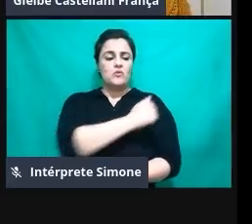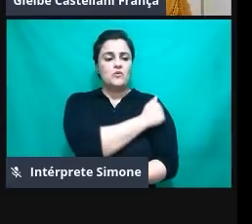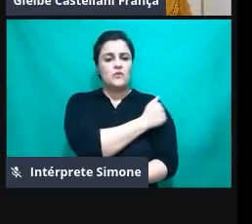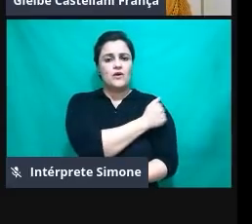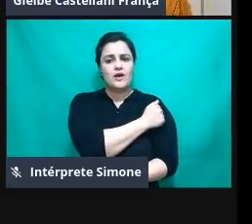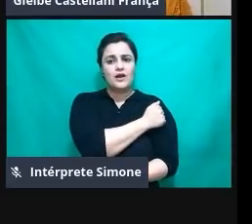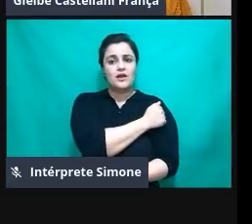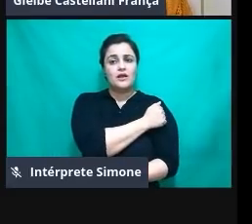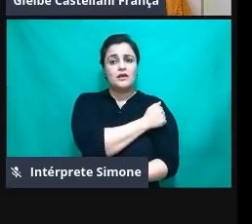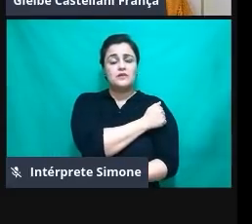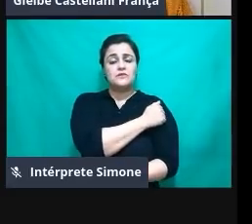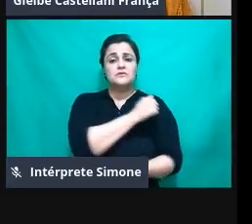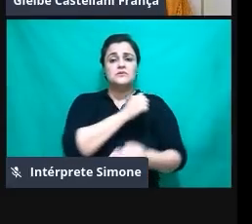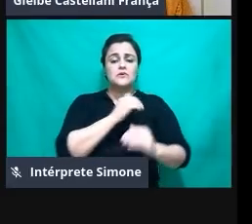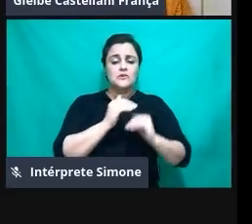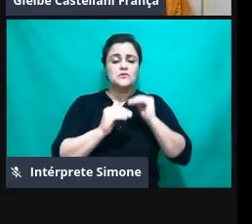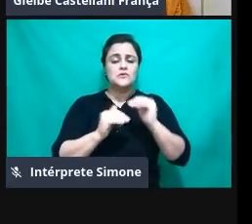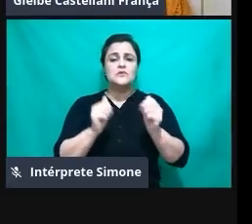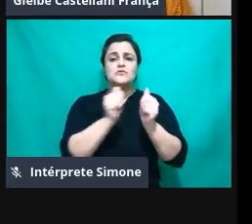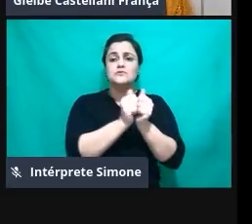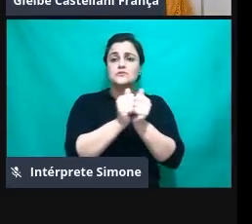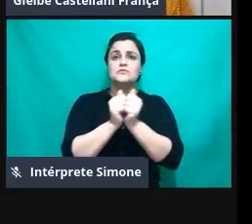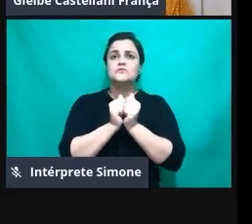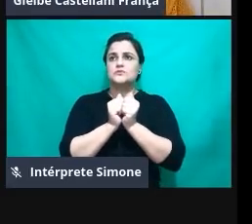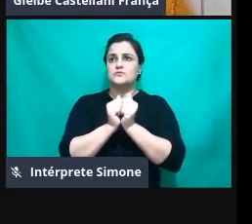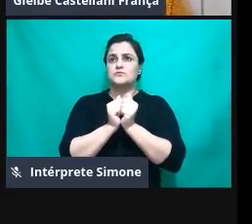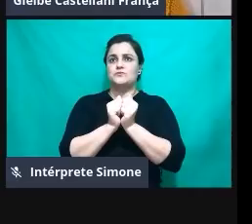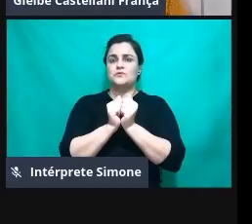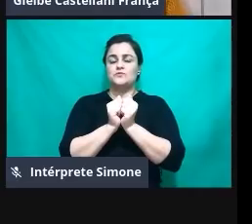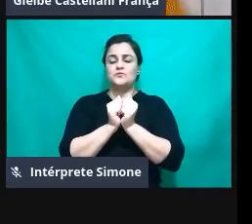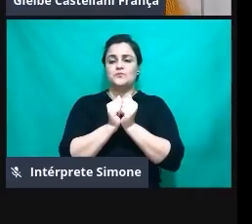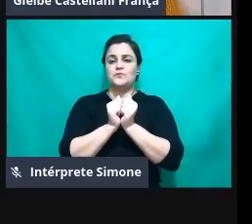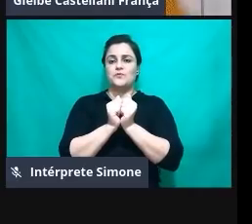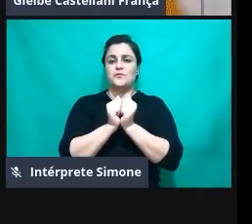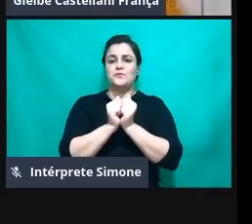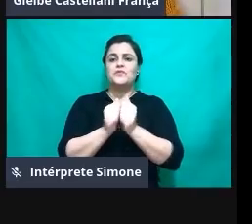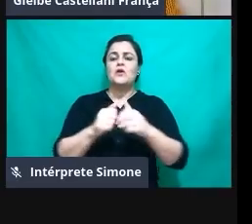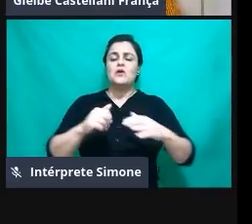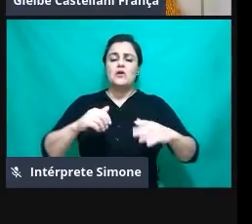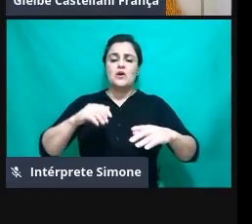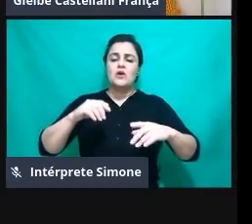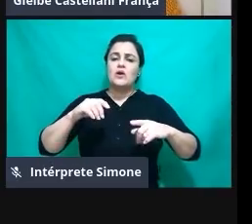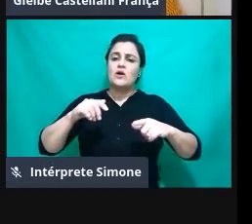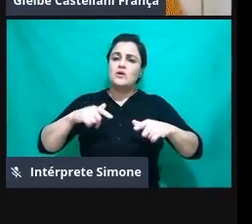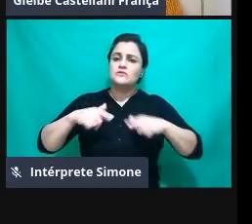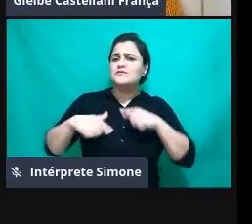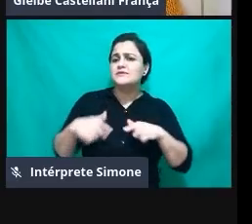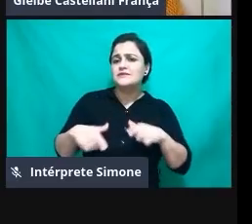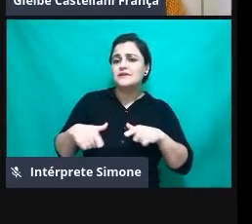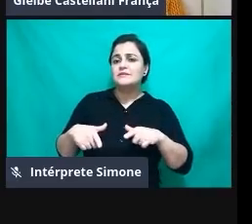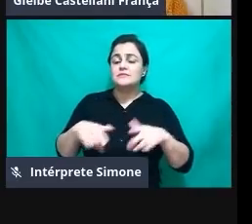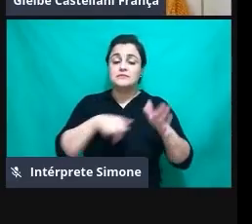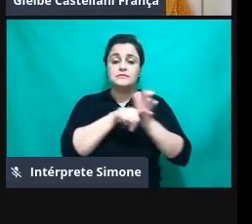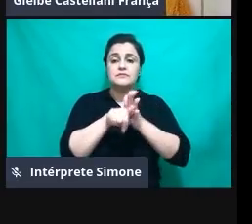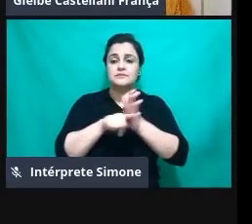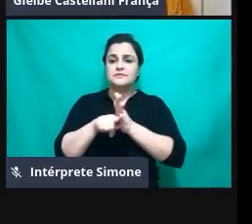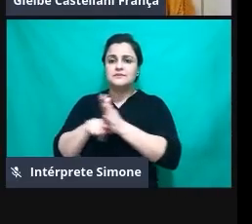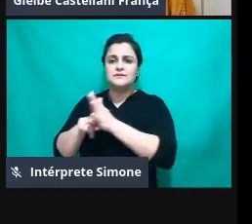esse desenvolvimento e outros não. Então, eu vou trabalhando a complexidade das minhas atividades,